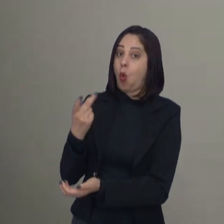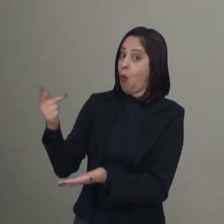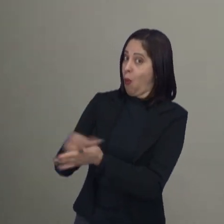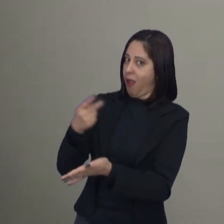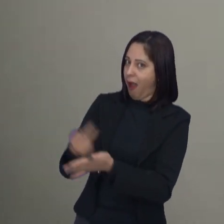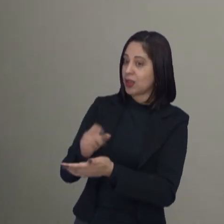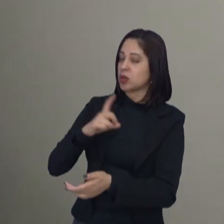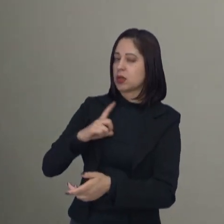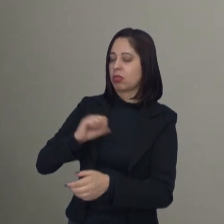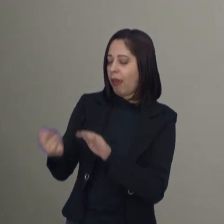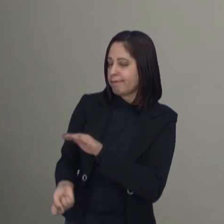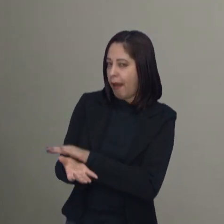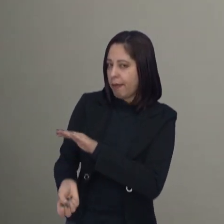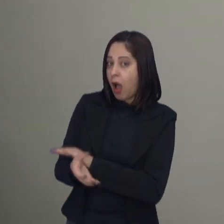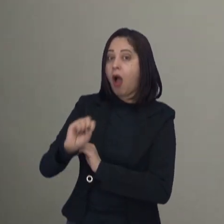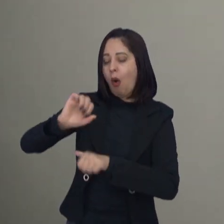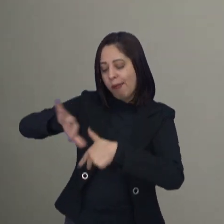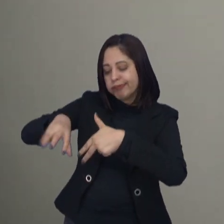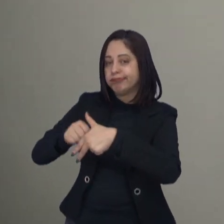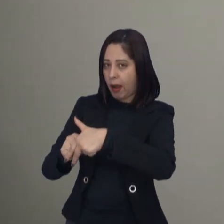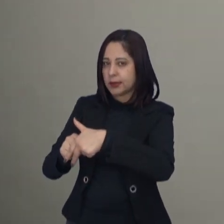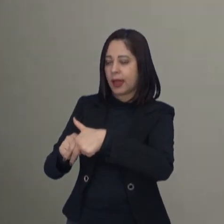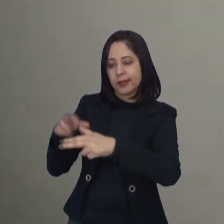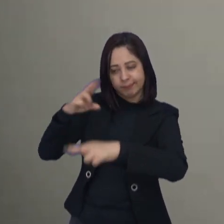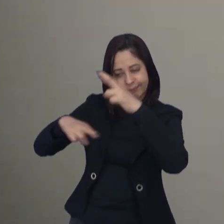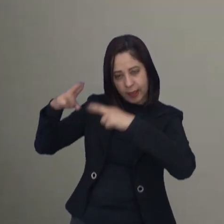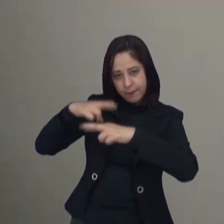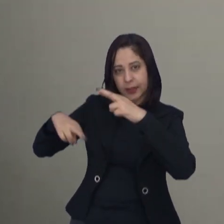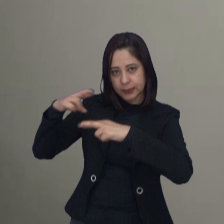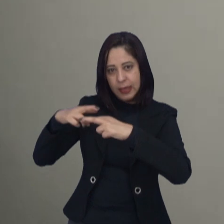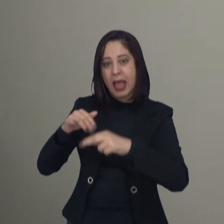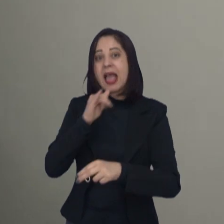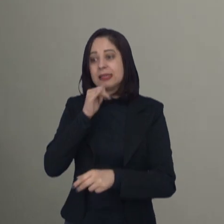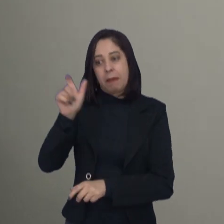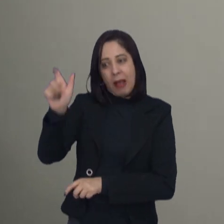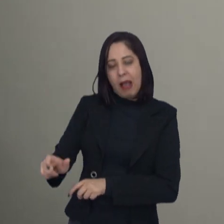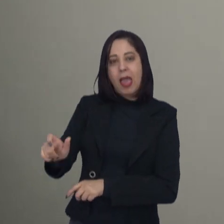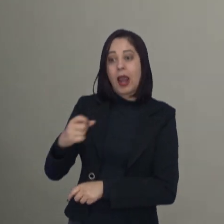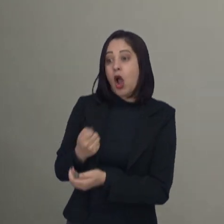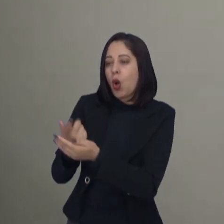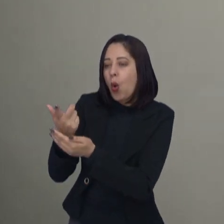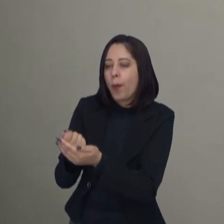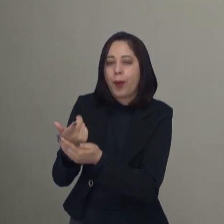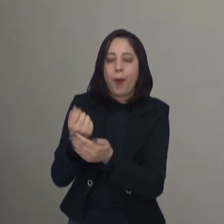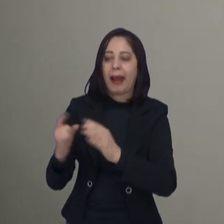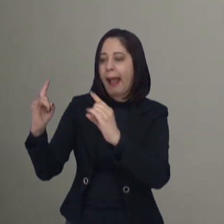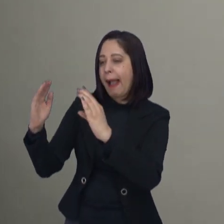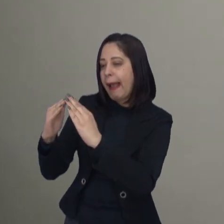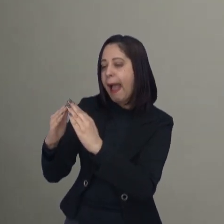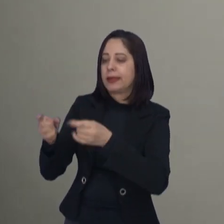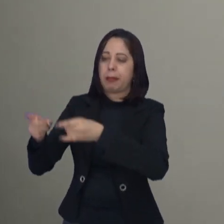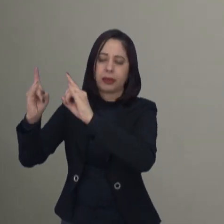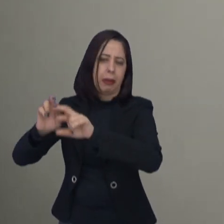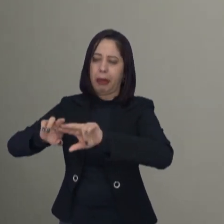tem aquela declaração feita sobre todos os bens aquisitivos que vieram, né, provenientes dessa verba, então tem essa investigação